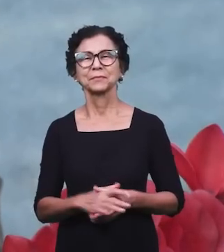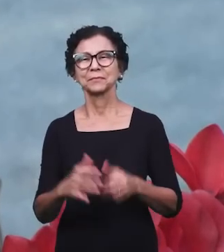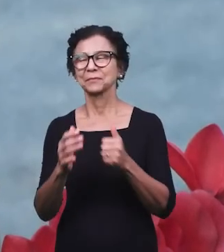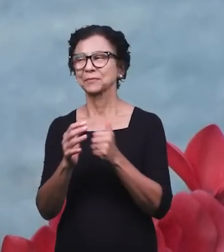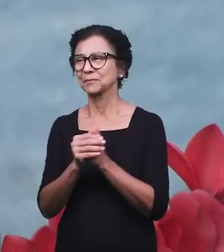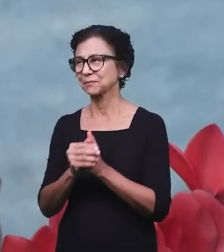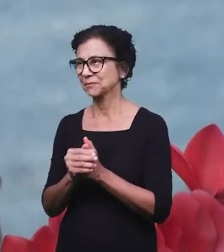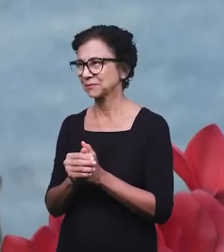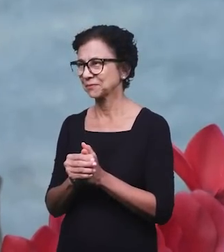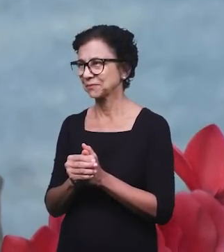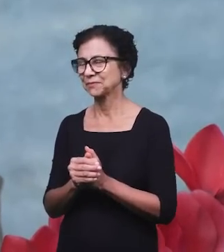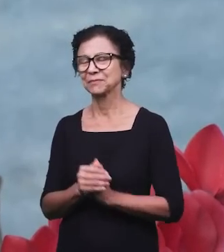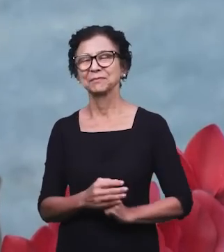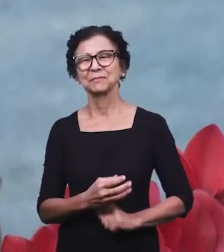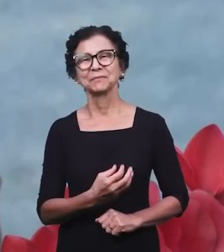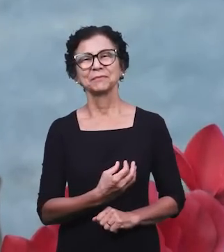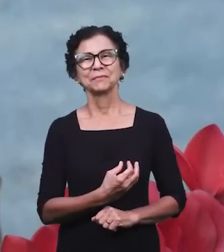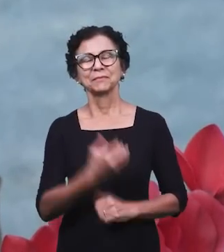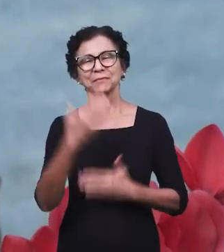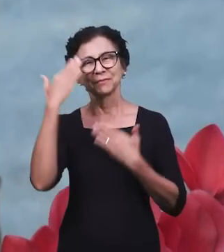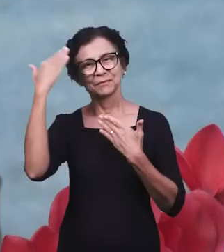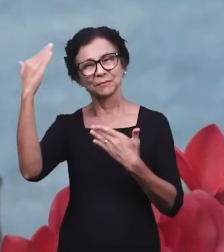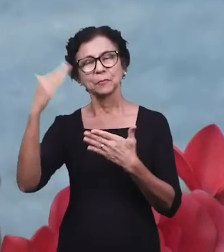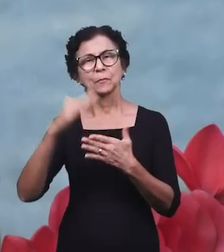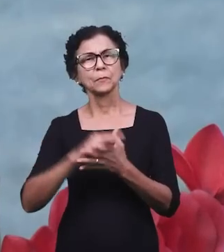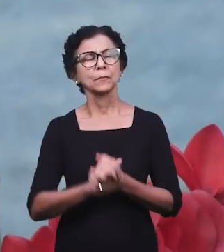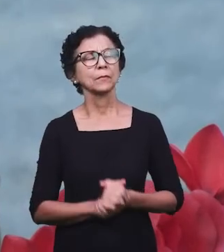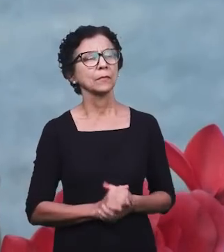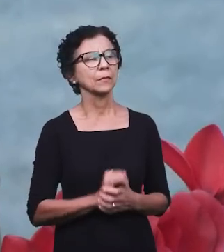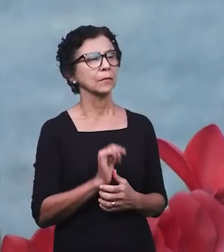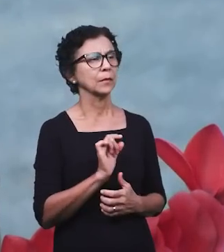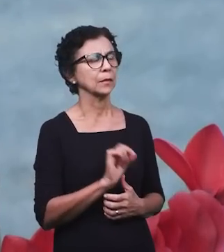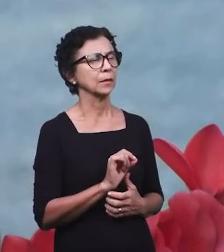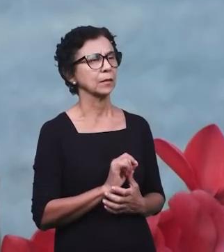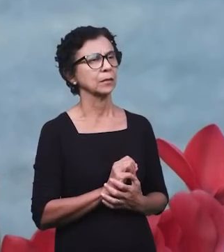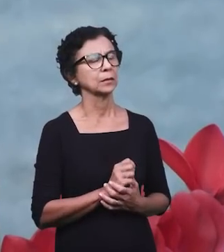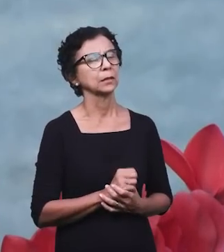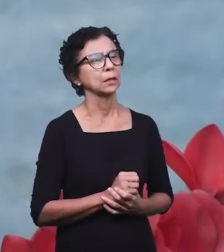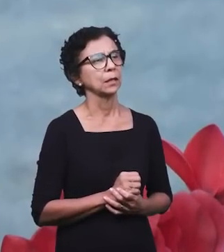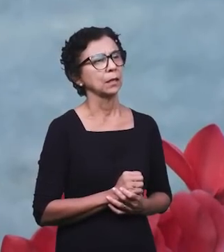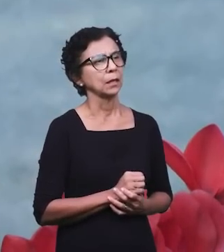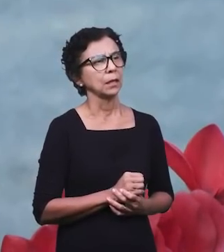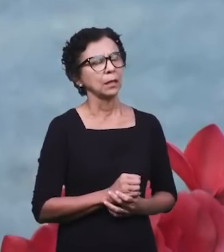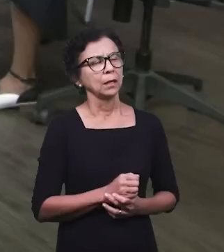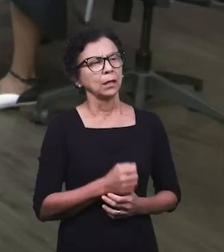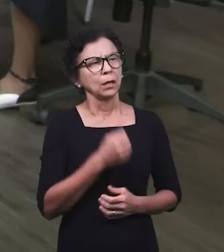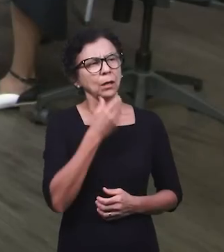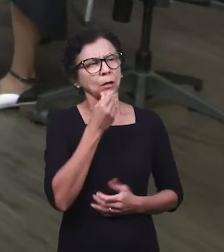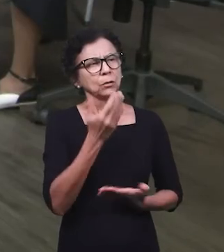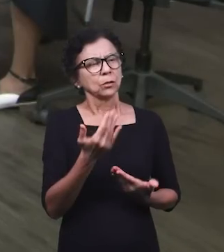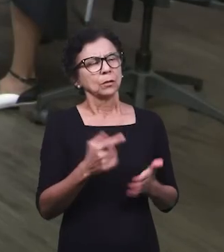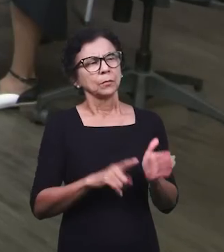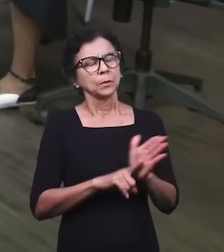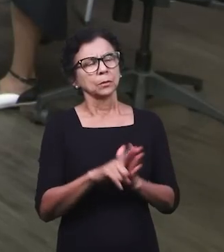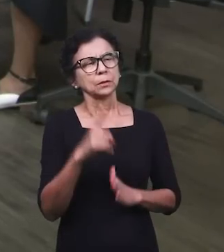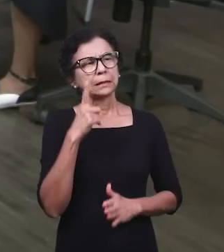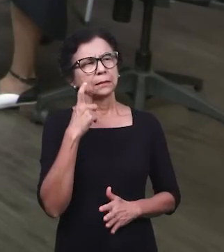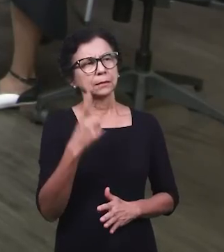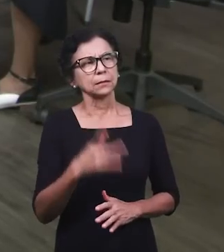Silvestre, por sua participação. Júlio, a pergunta de Silvestre eu acho interessante sobre um aspecto.